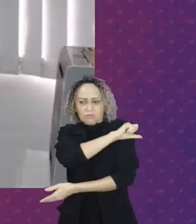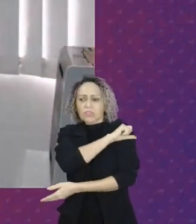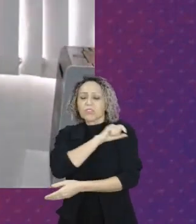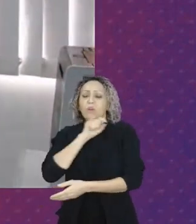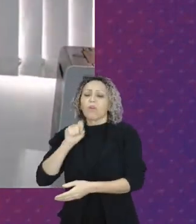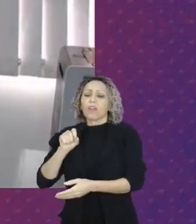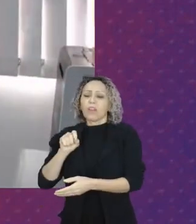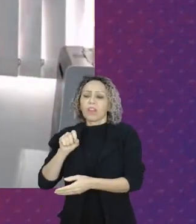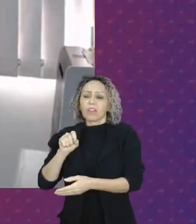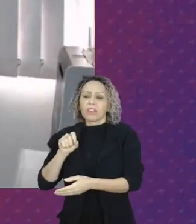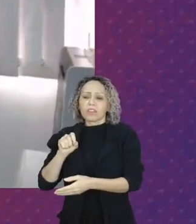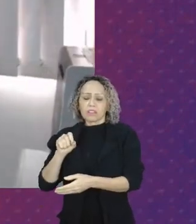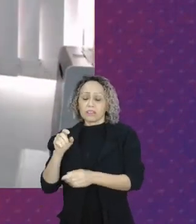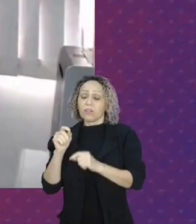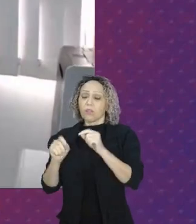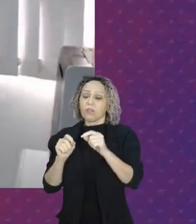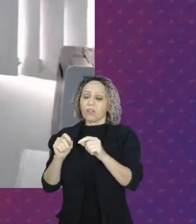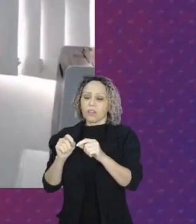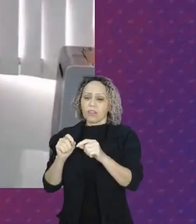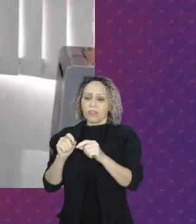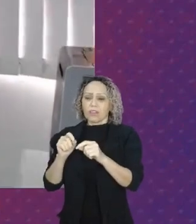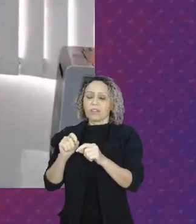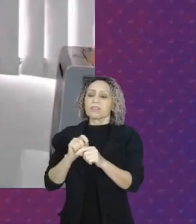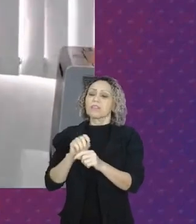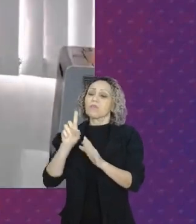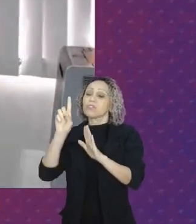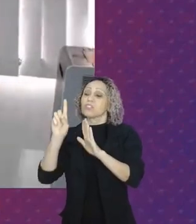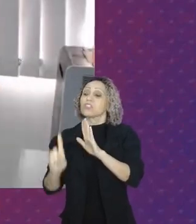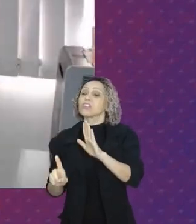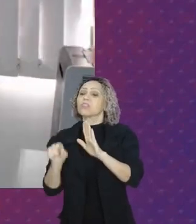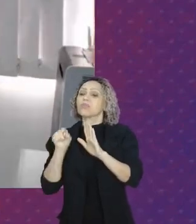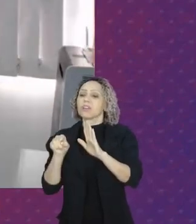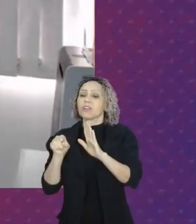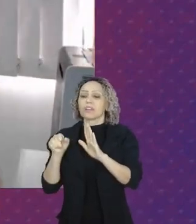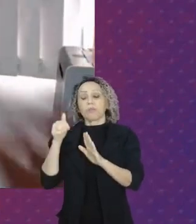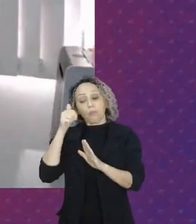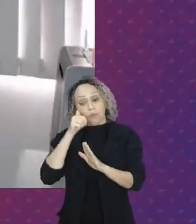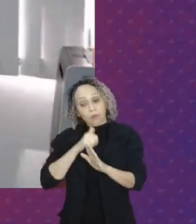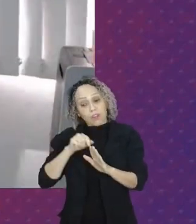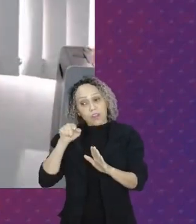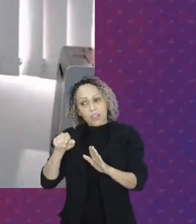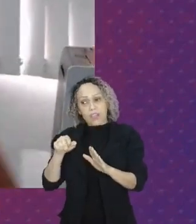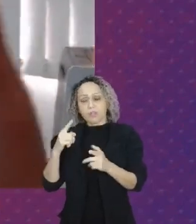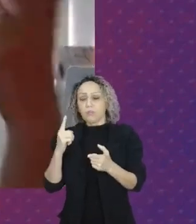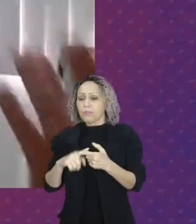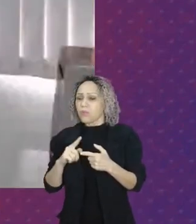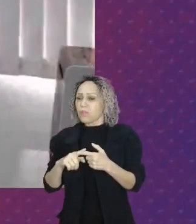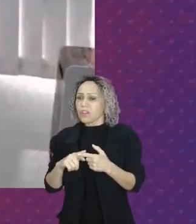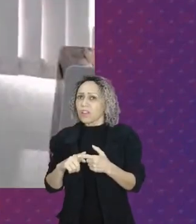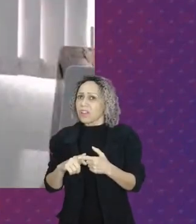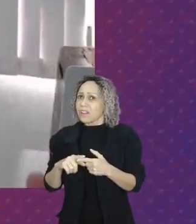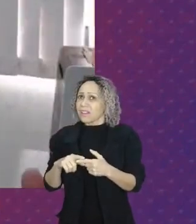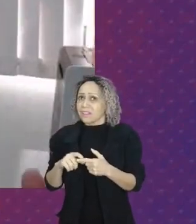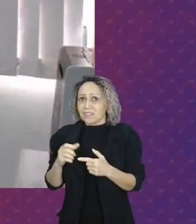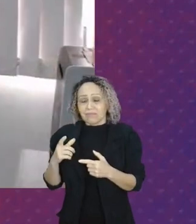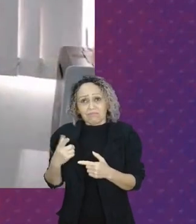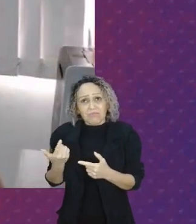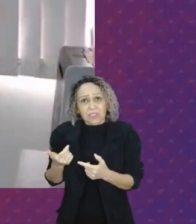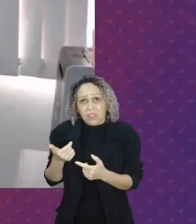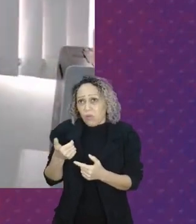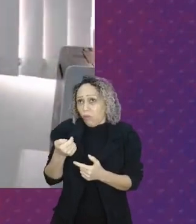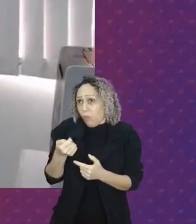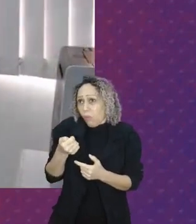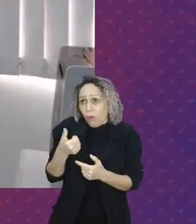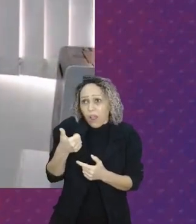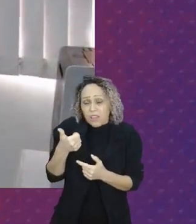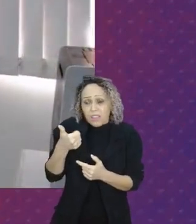majoritariamente também, então, gerenciadas, né, administradas por mulheres, porque basicamente só há mulheres